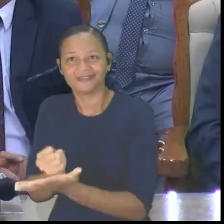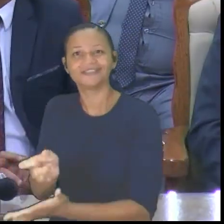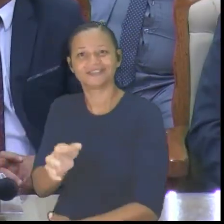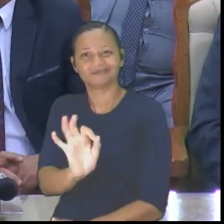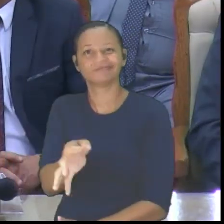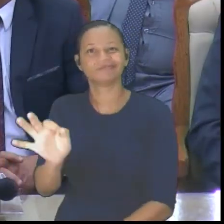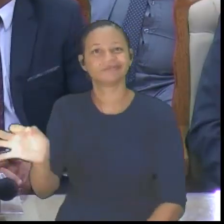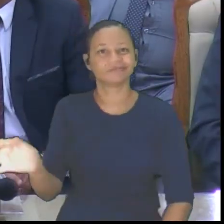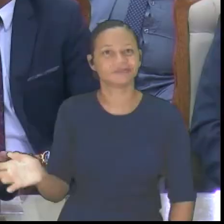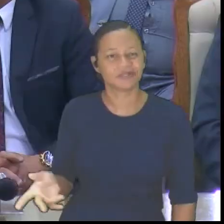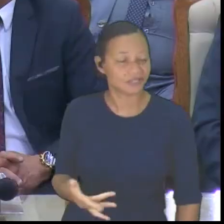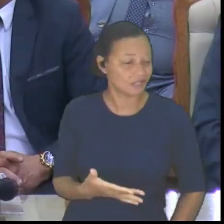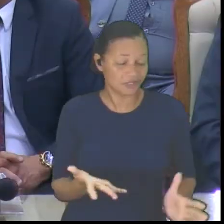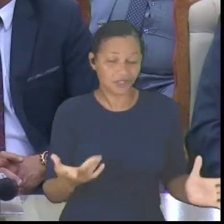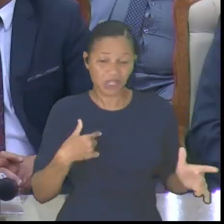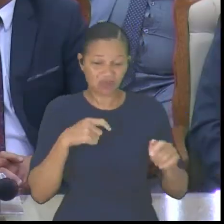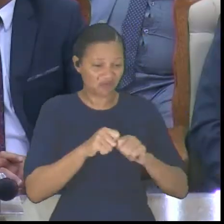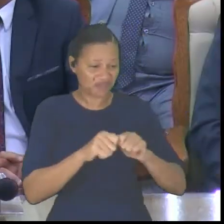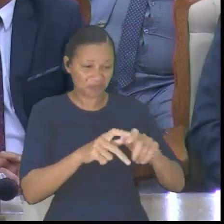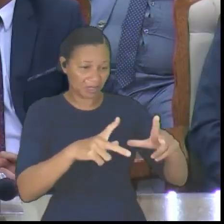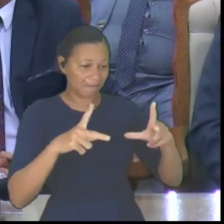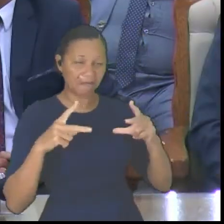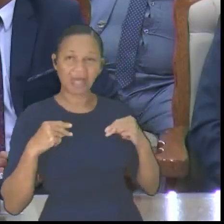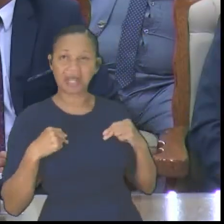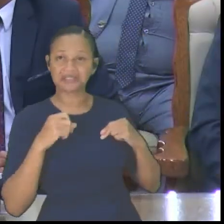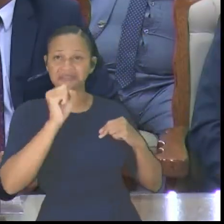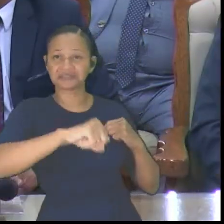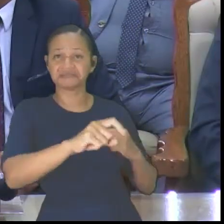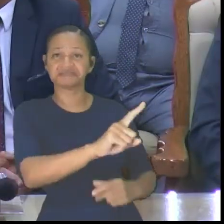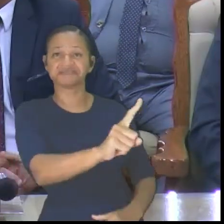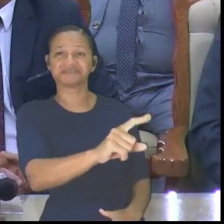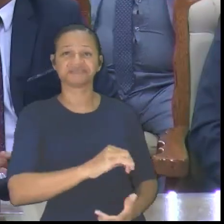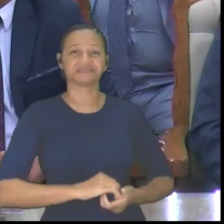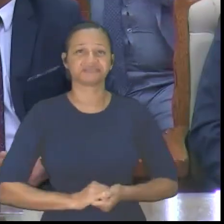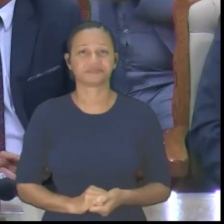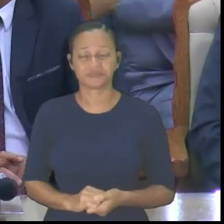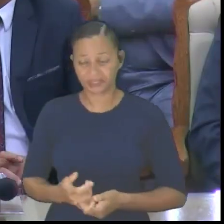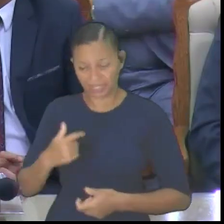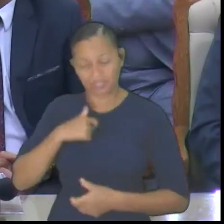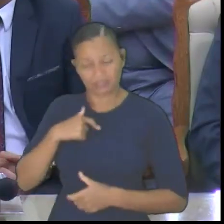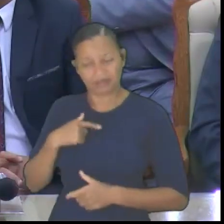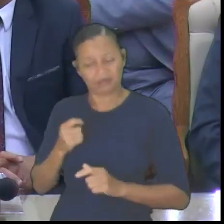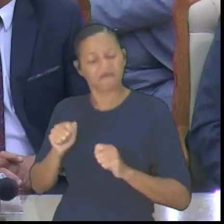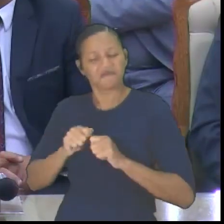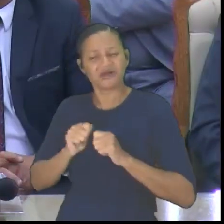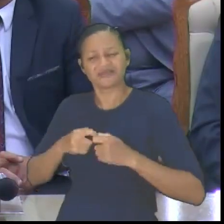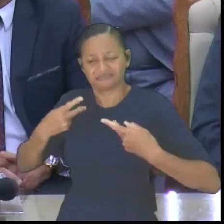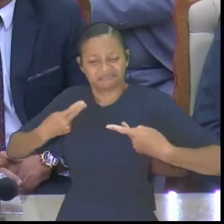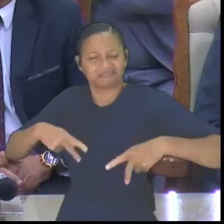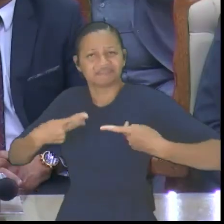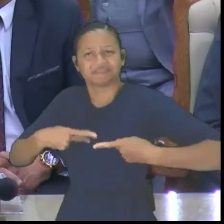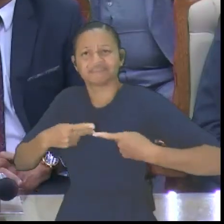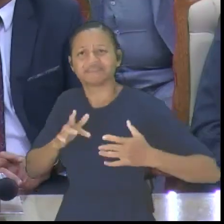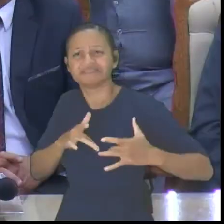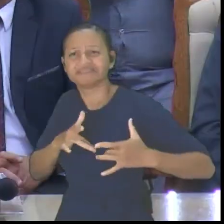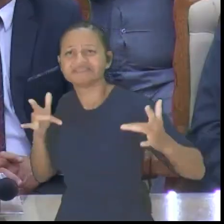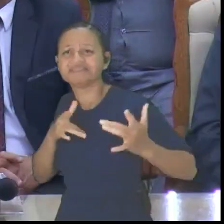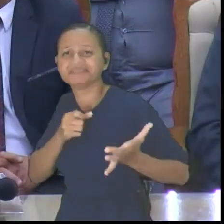Eu não faço porque você merece ou não. Eu faço de boa vontade.